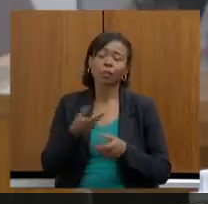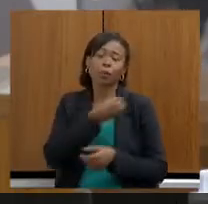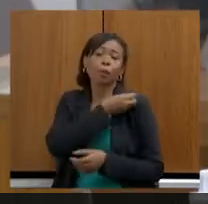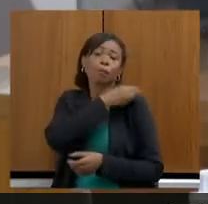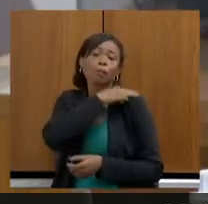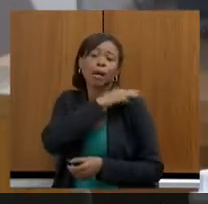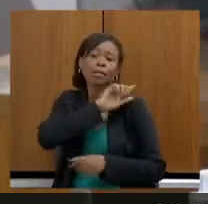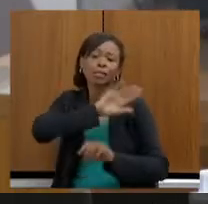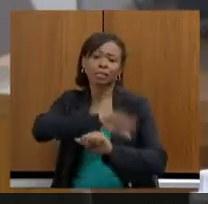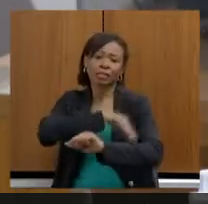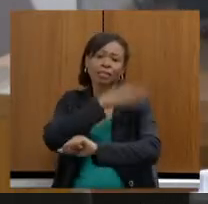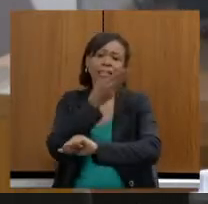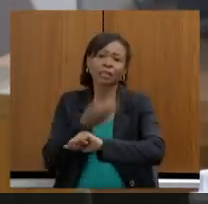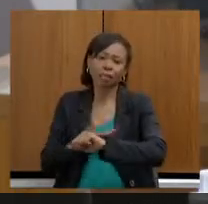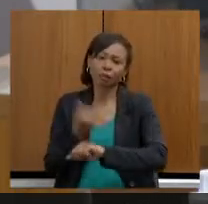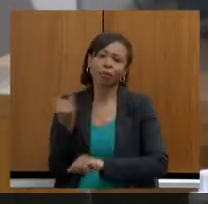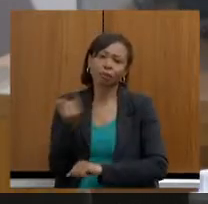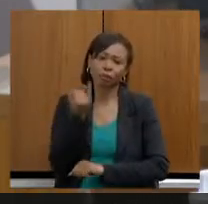e